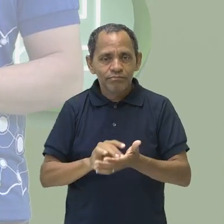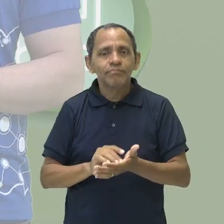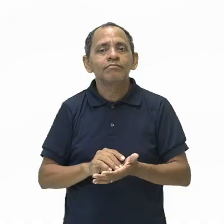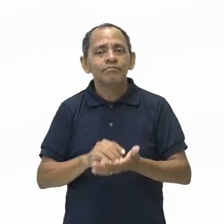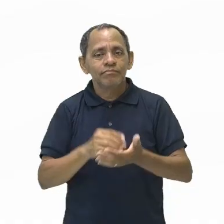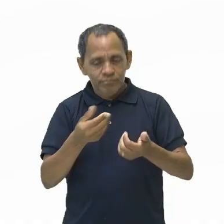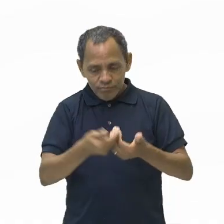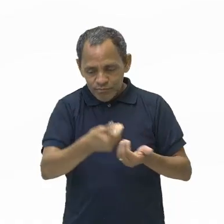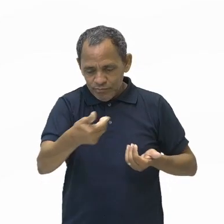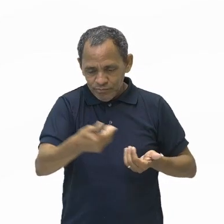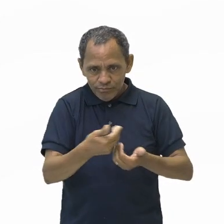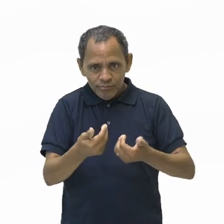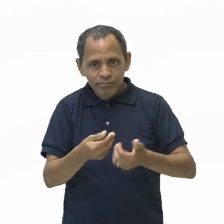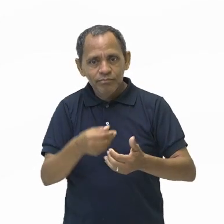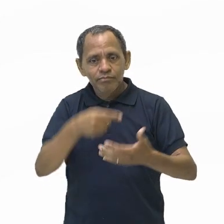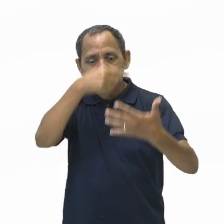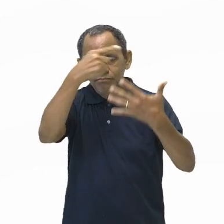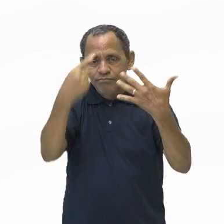uma olhada.